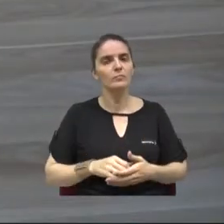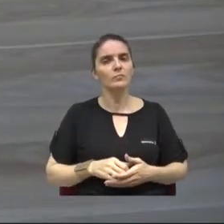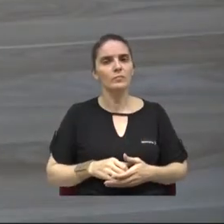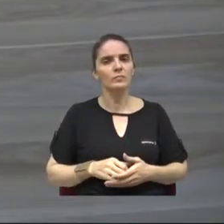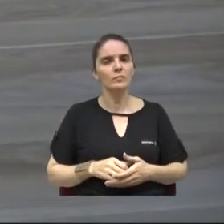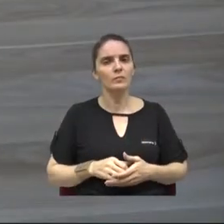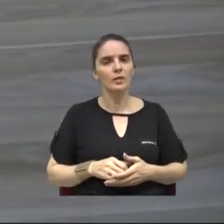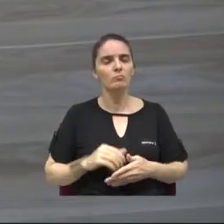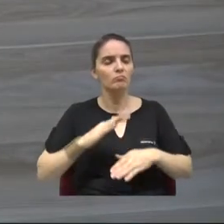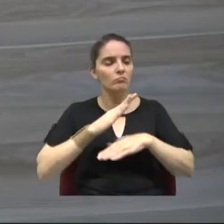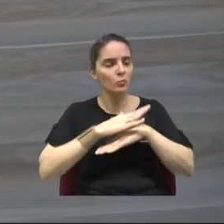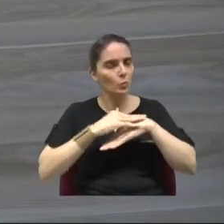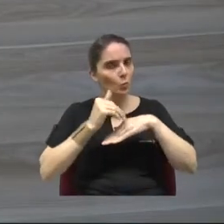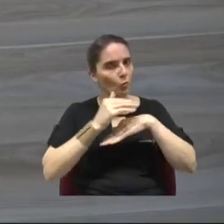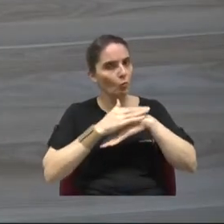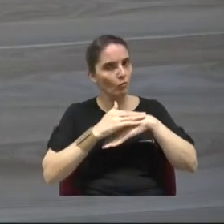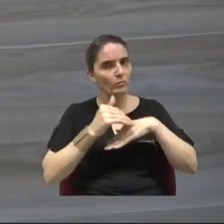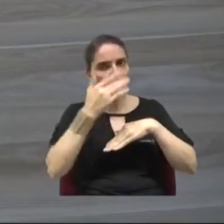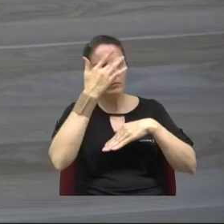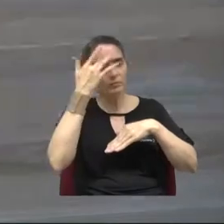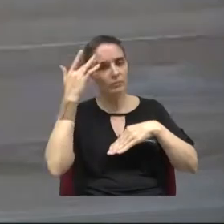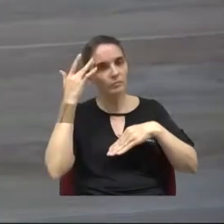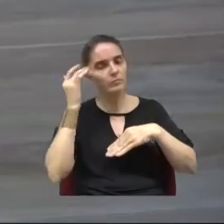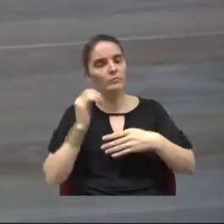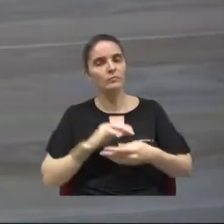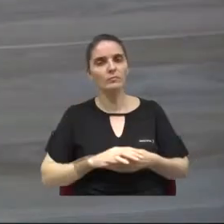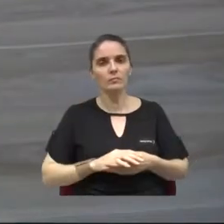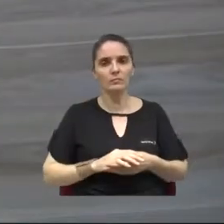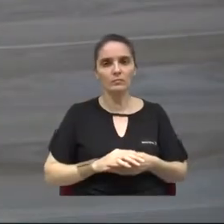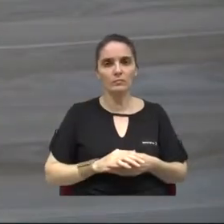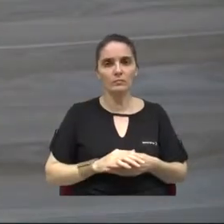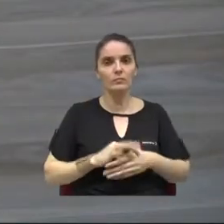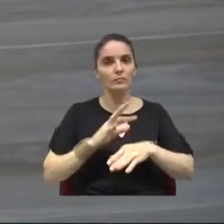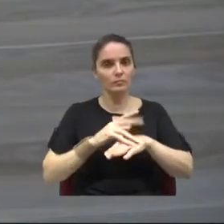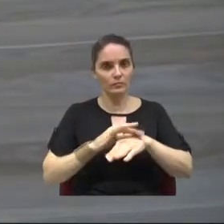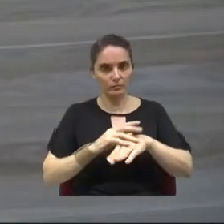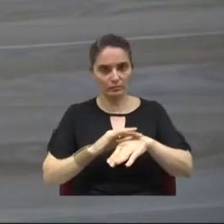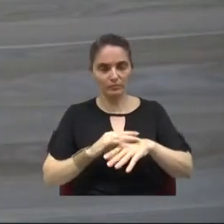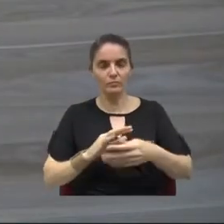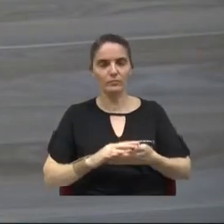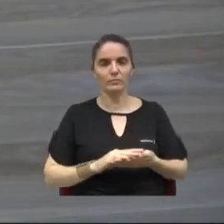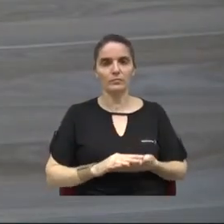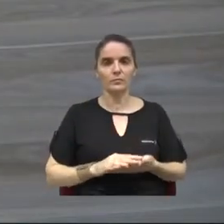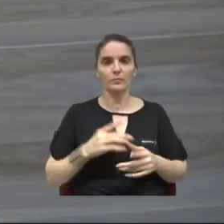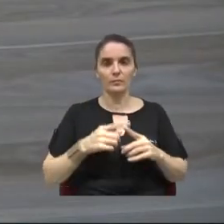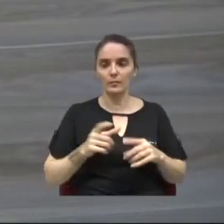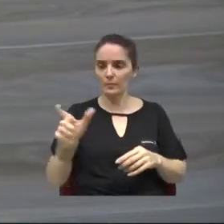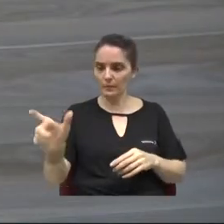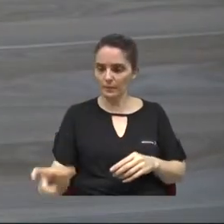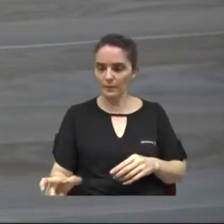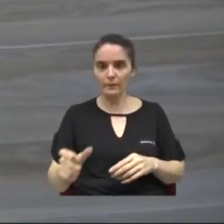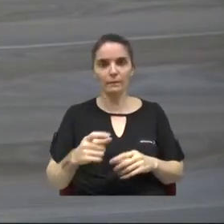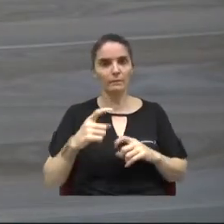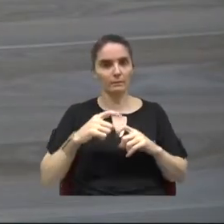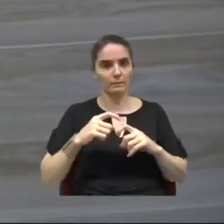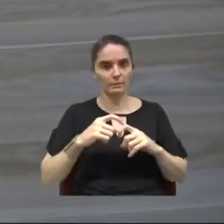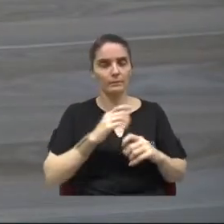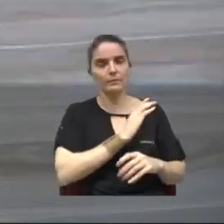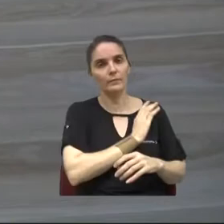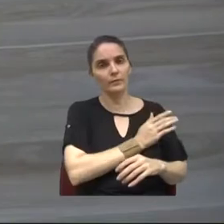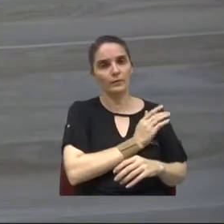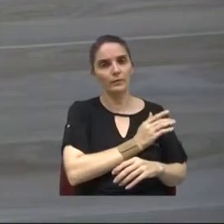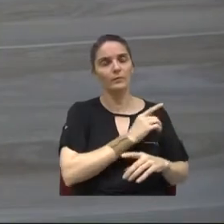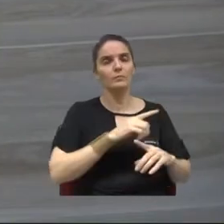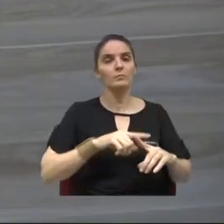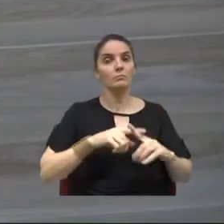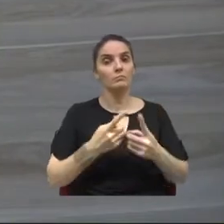pacientes, porque ele é cardiologista. Mas, na realidade, ele também é clínico, ele procura